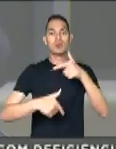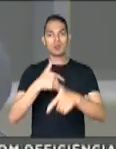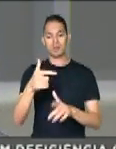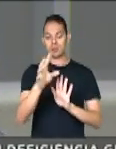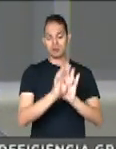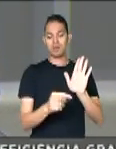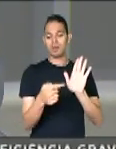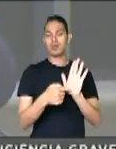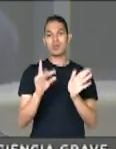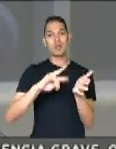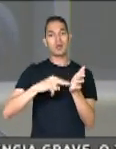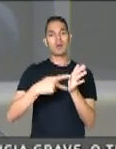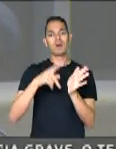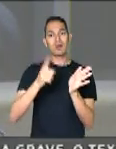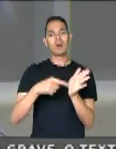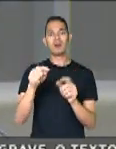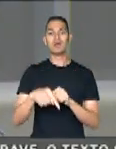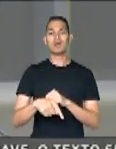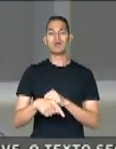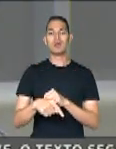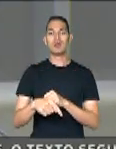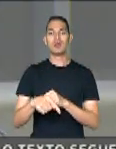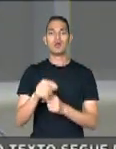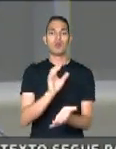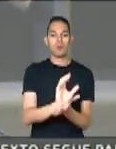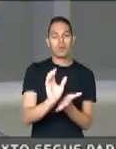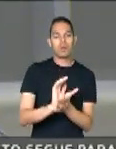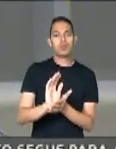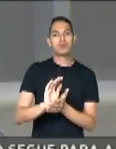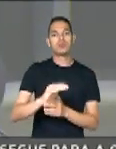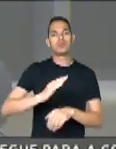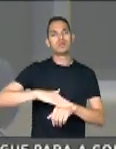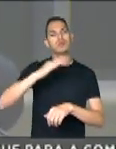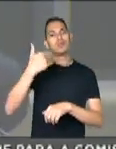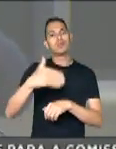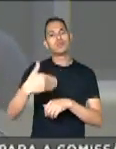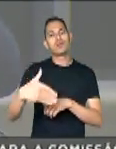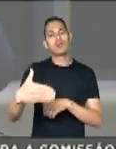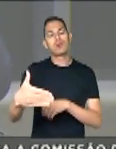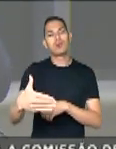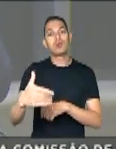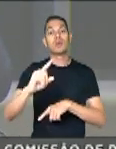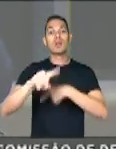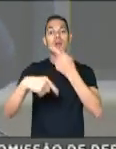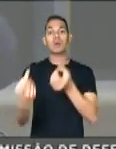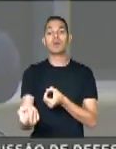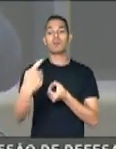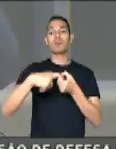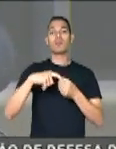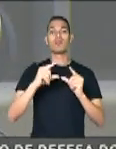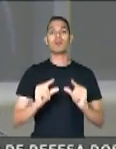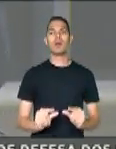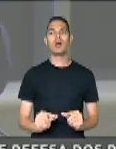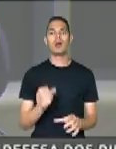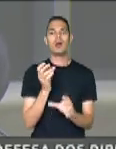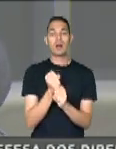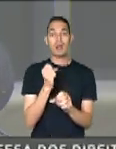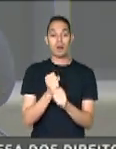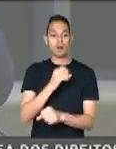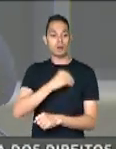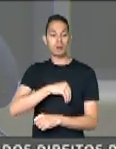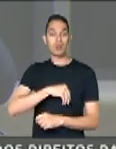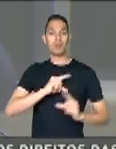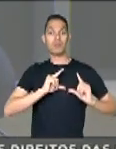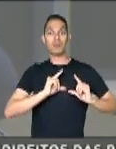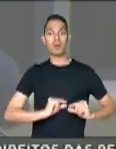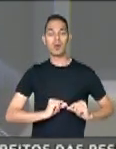querem votar hoje. Você contribuir por mais tempo e ganhar menos. E o pior, calcula-se sobre um salário